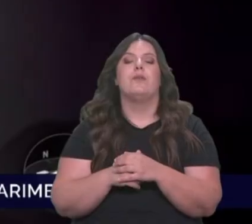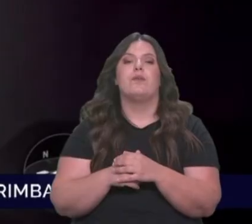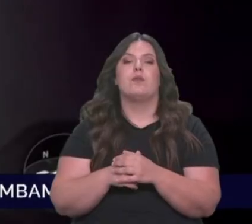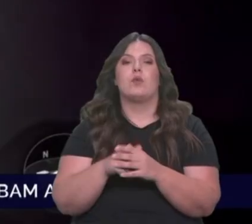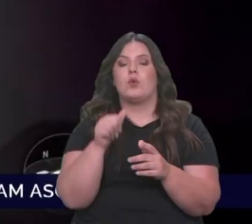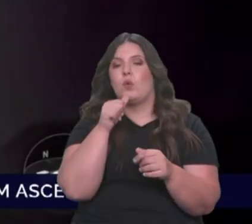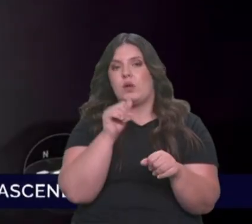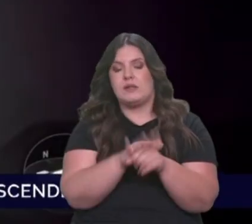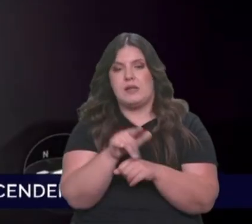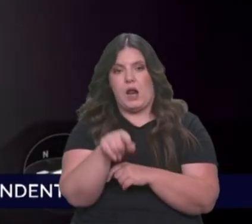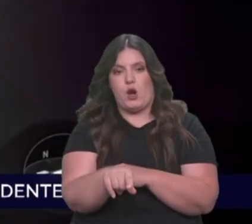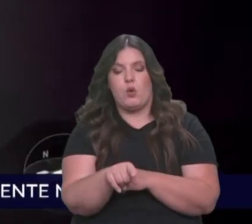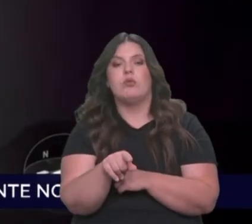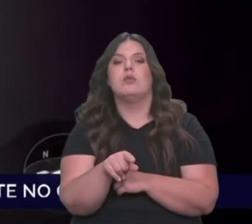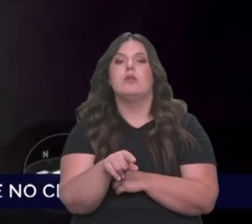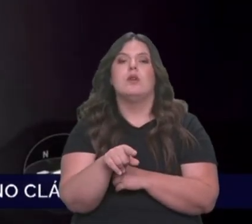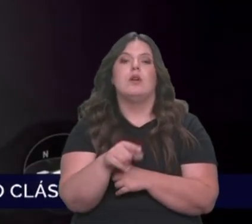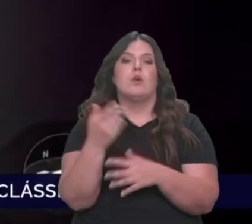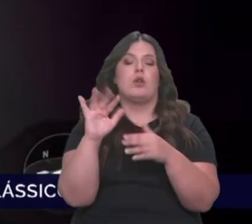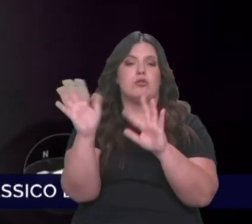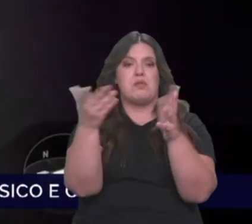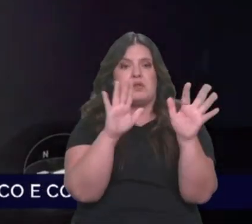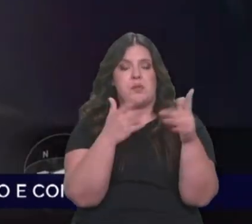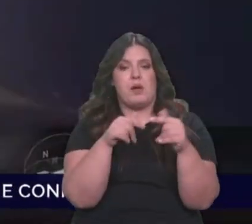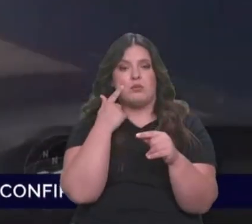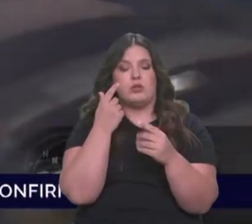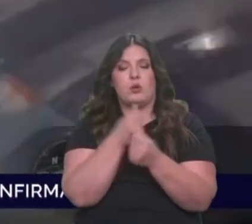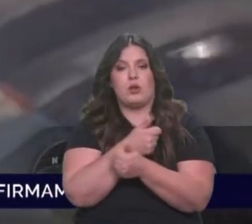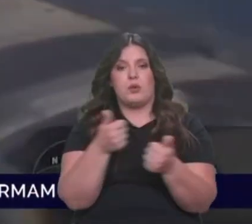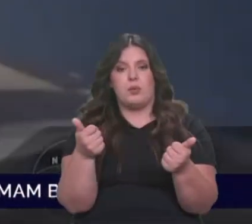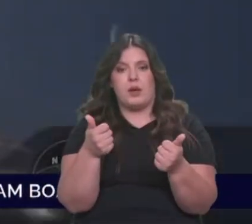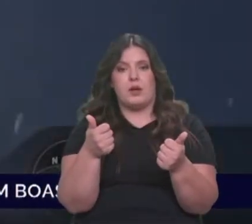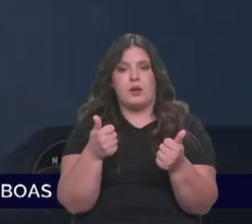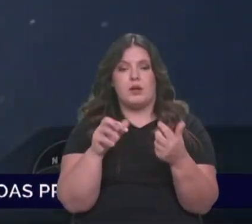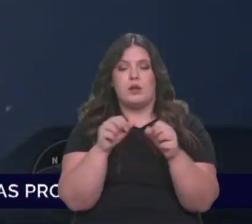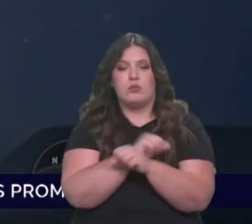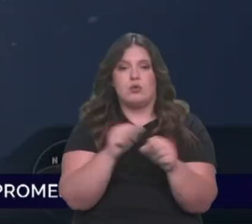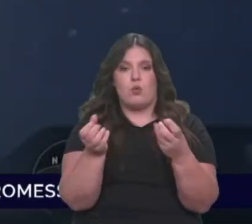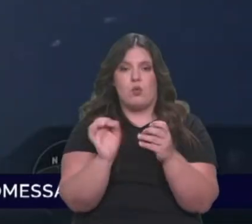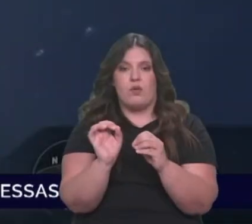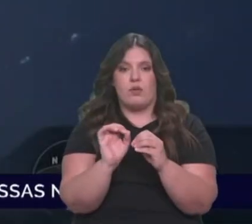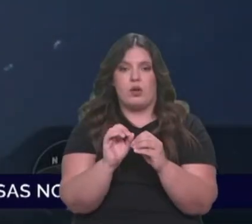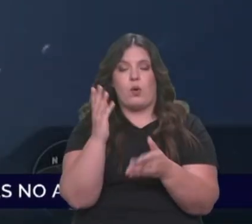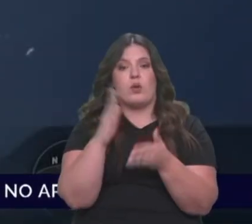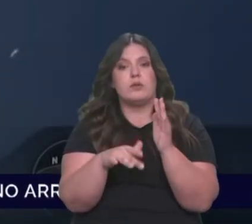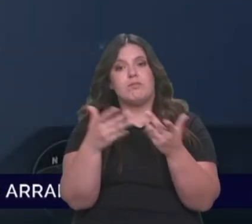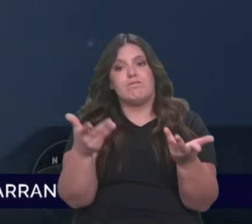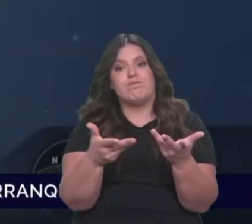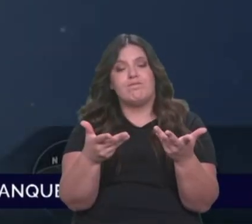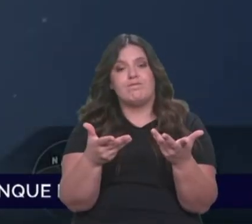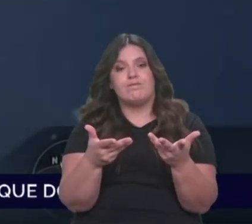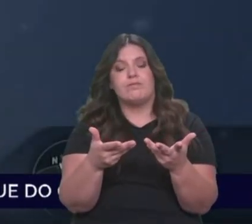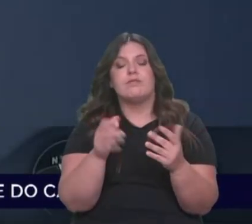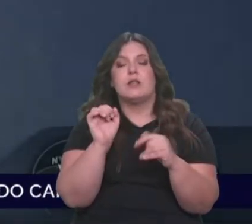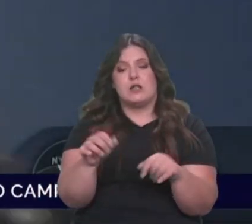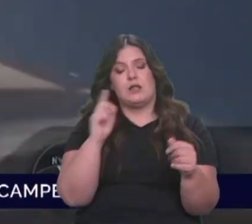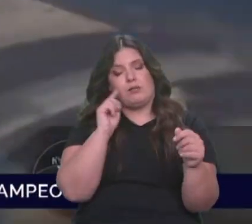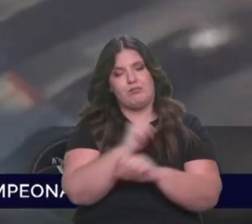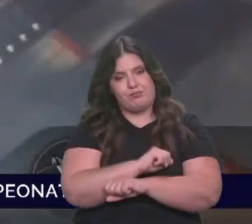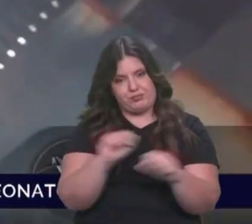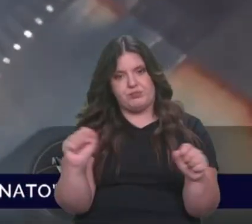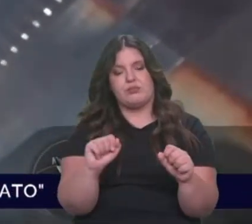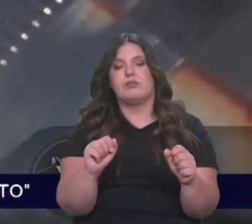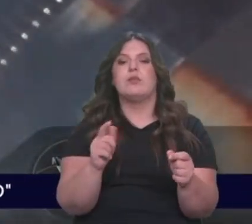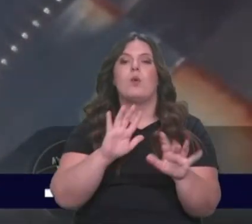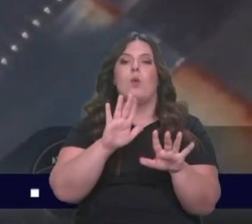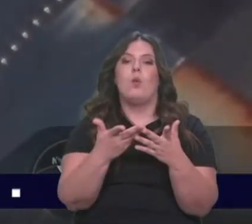oceano, e quando nós estávamos todos a bater palmas que aquilo tinha corrido bem e que não ia haver nenhuma explosão, Imagina o que é que aconteceu com Cristiana? Sim, explodiu,